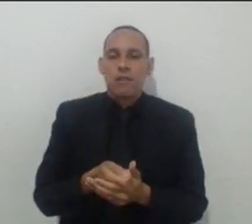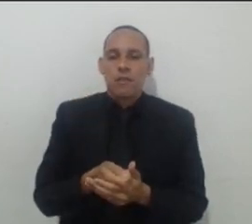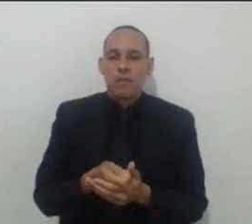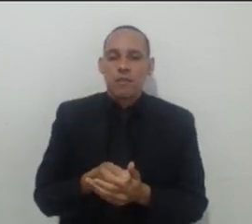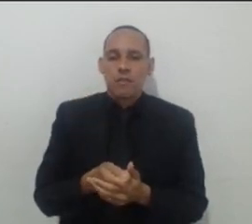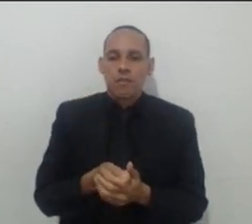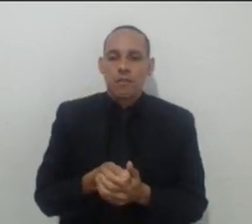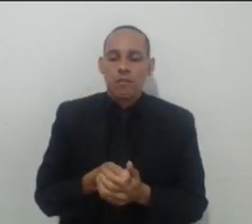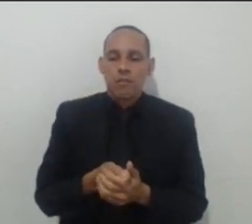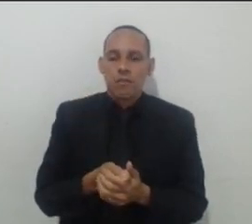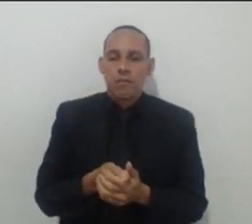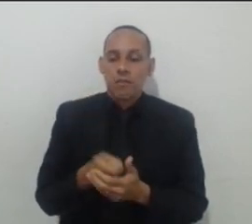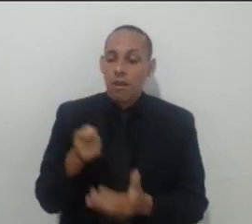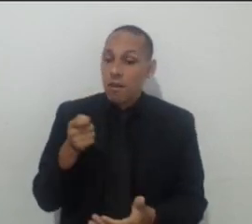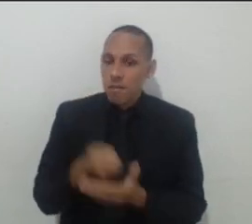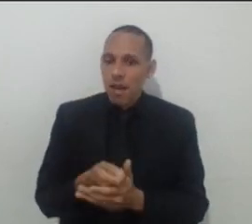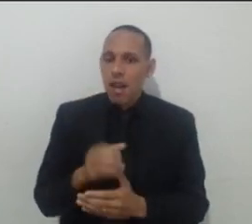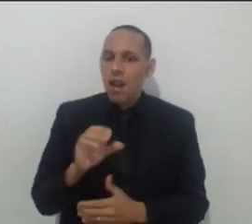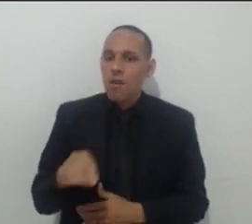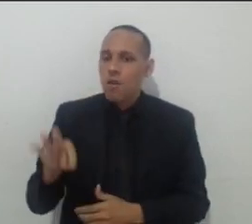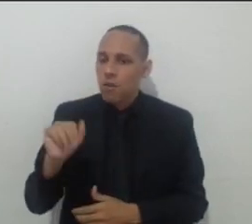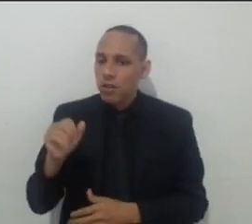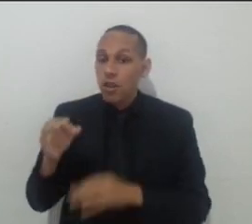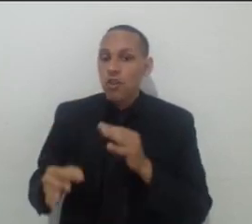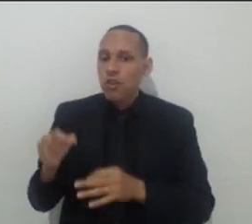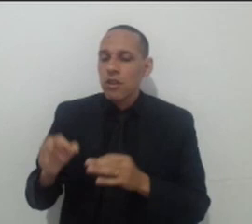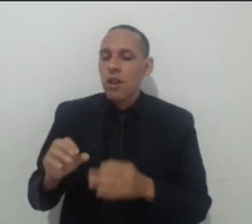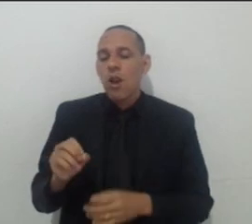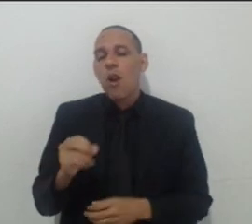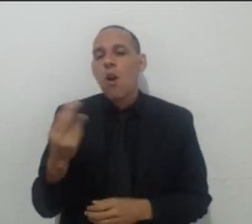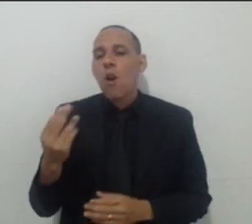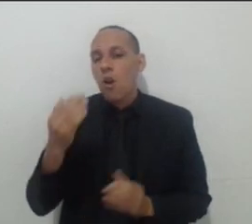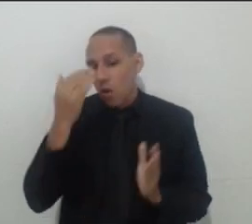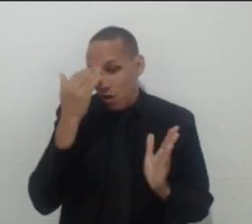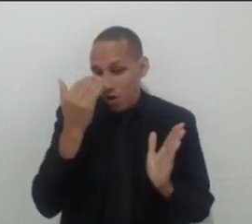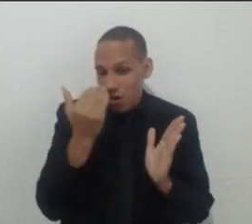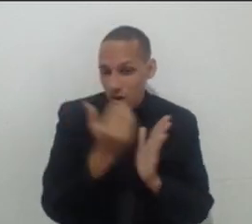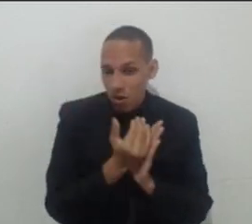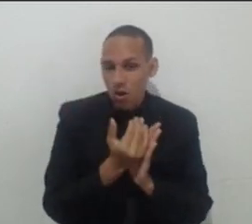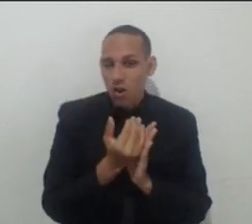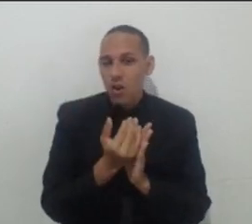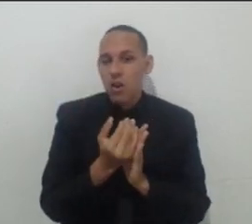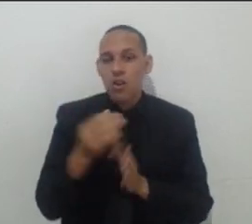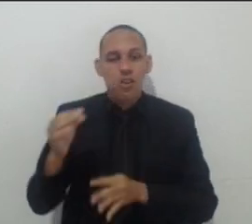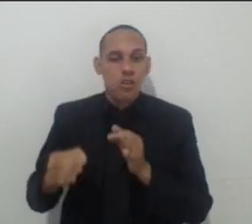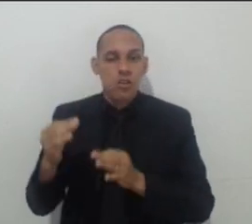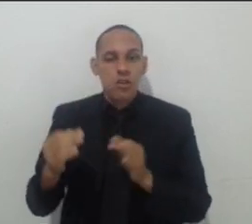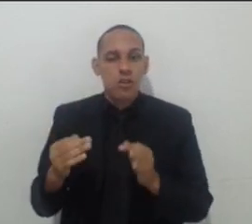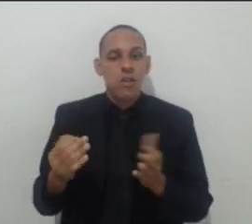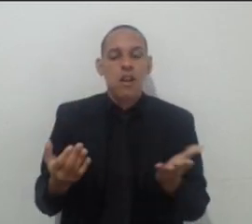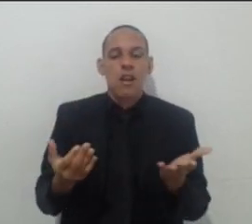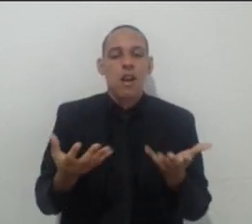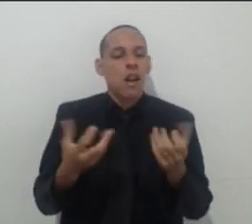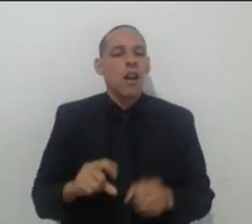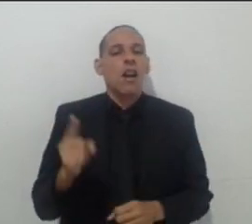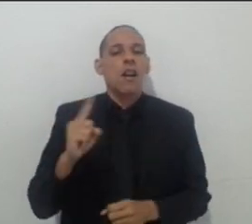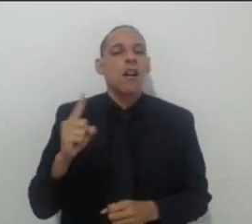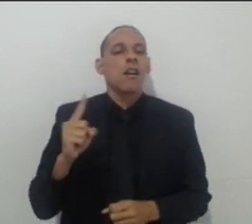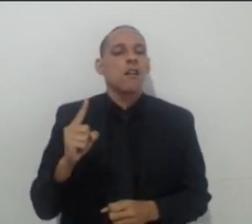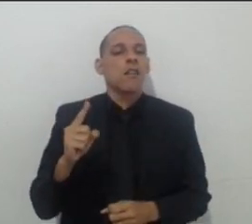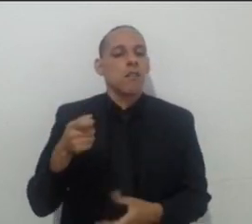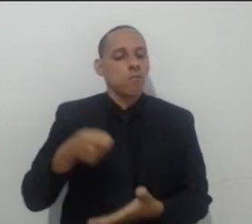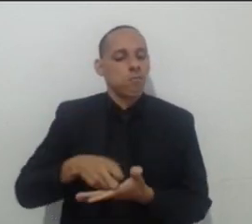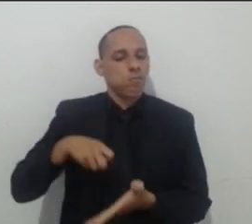fizesse o pagamento na conta judicial sob pena de desacato à ordem judicial. E aí eu entro para o